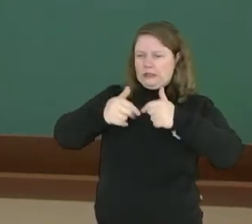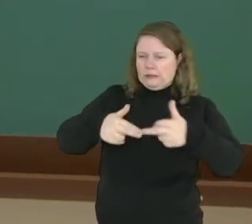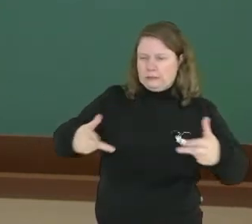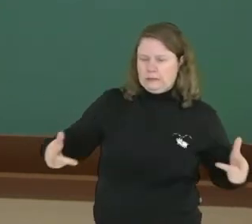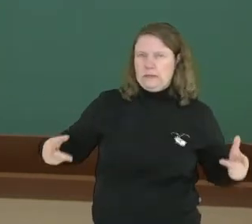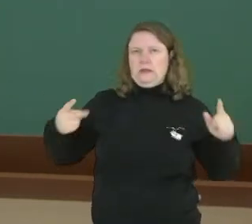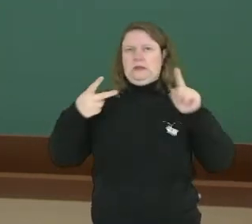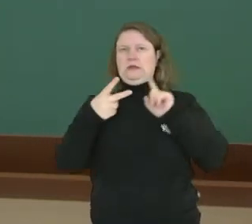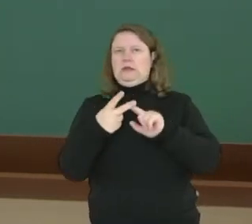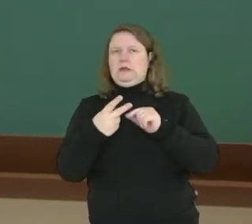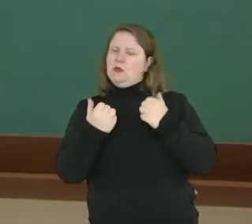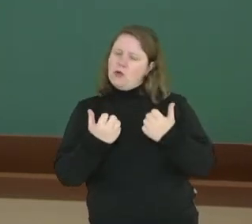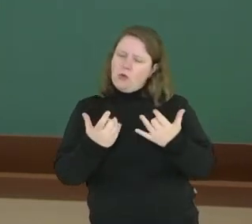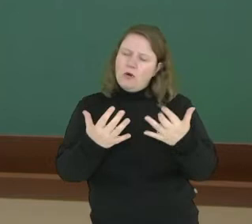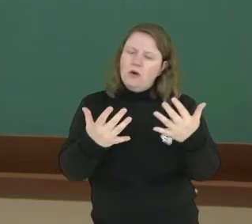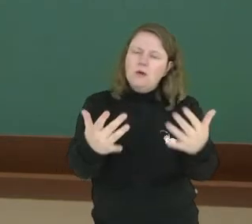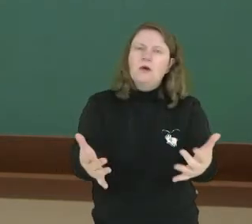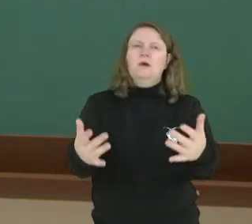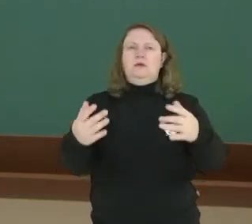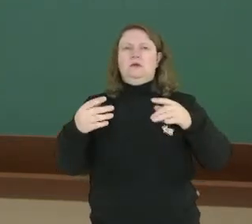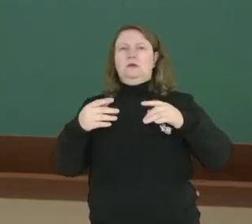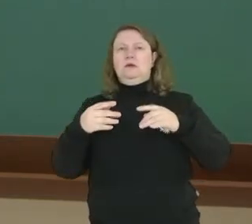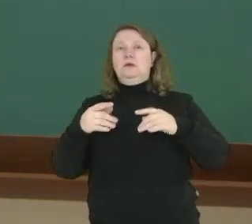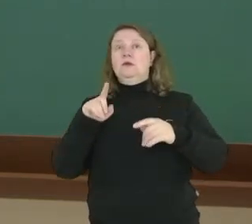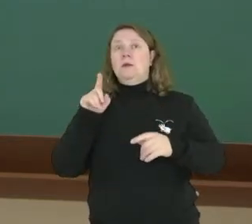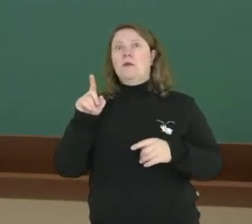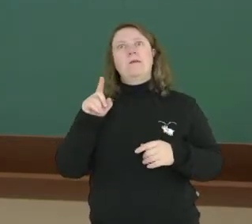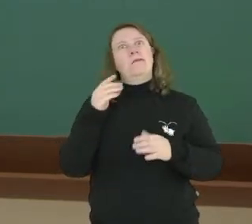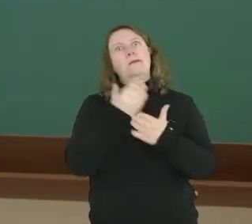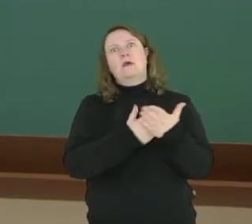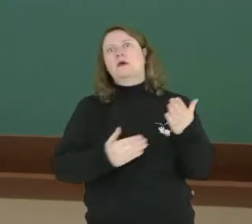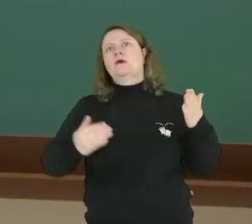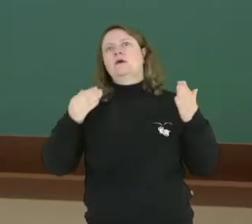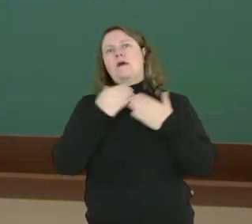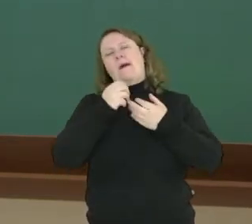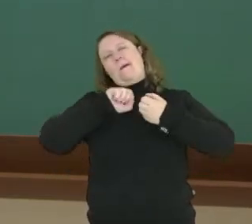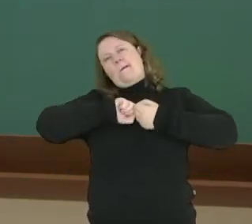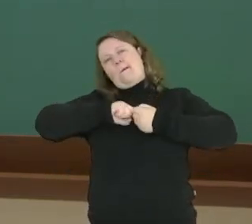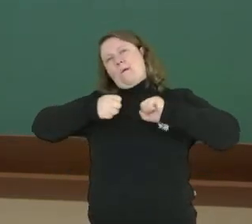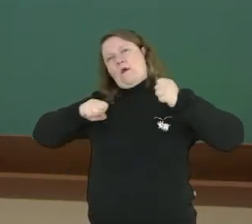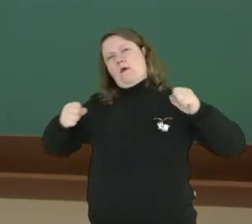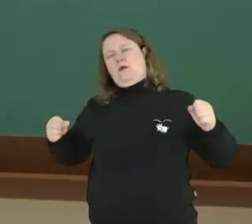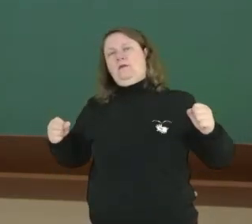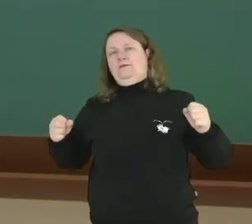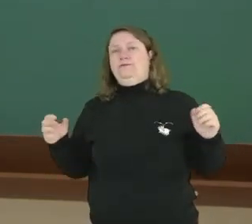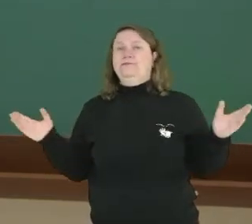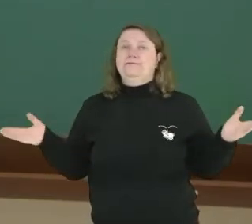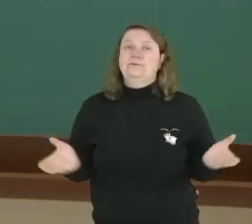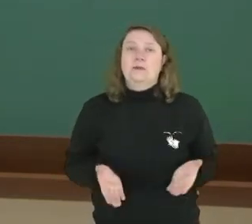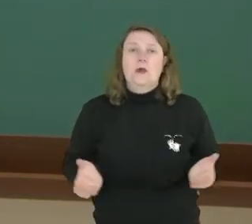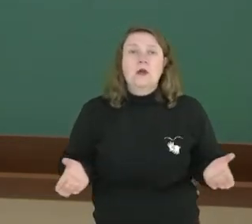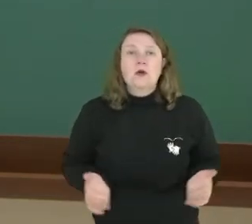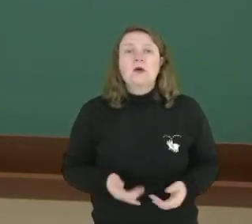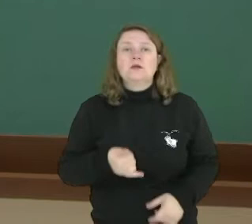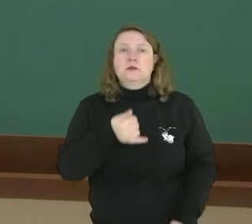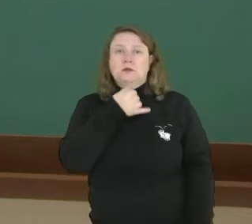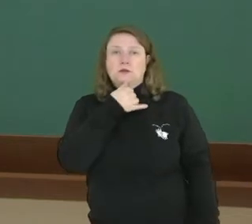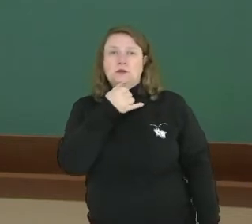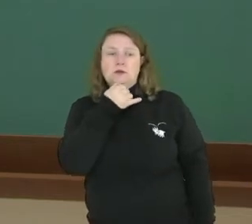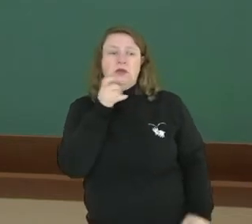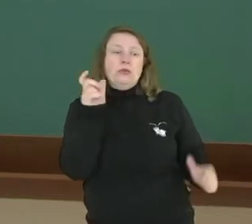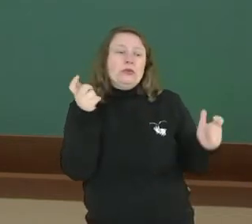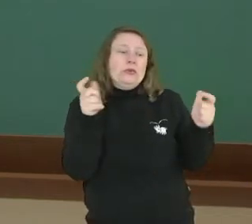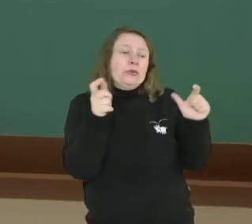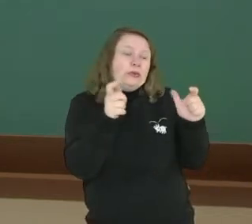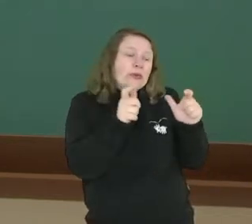Atlântica era uma das maiores do mundo. Claro que hoje nós temos partes muito pequenas que sobraram dessa floresta, mas